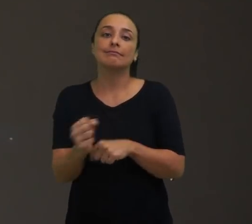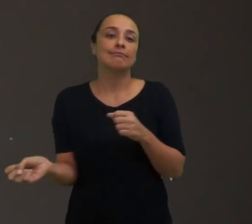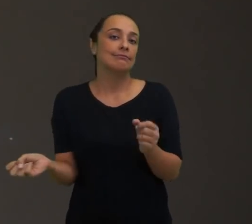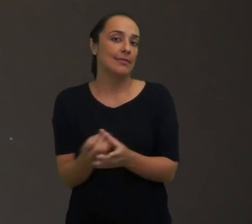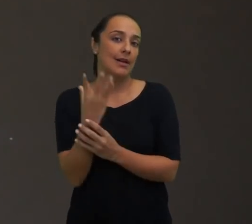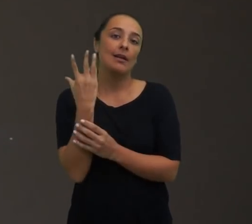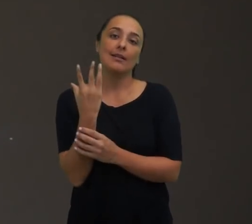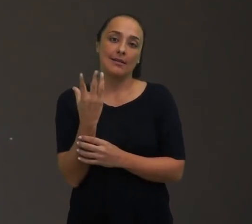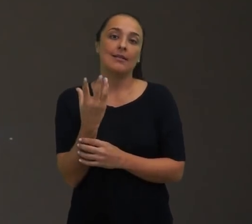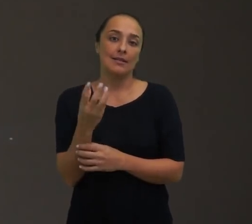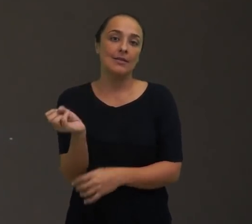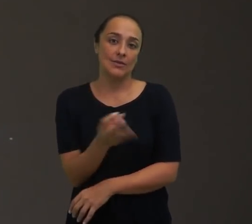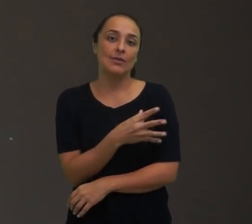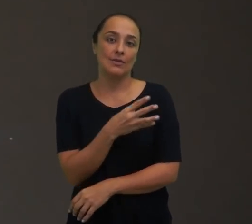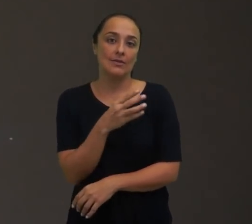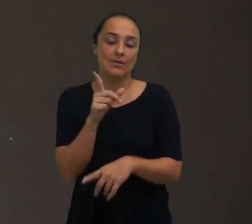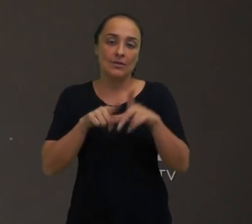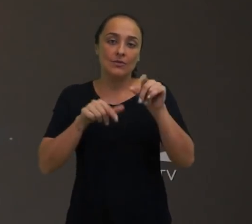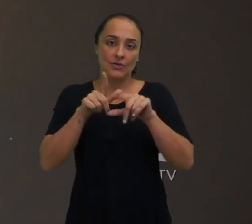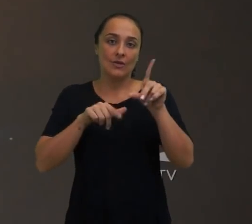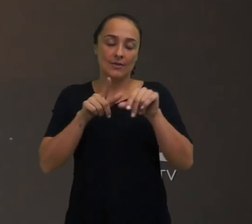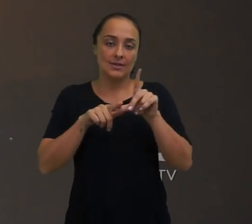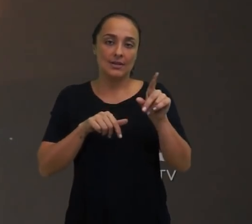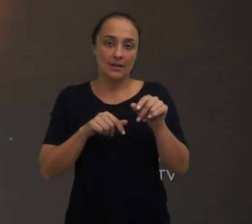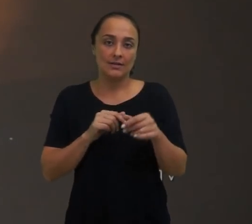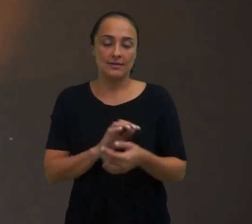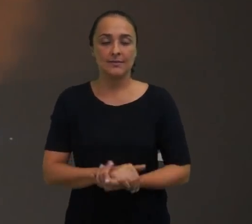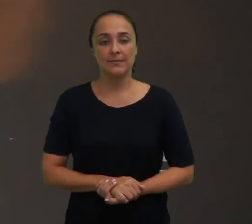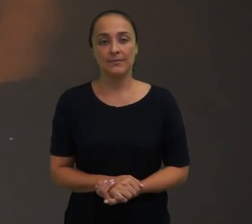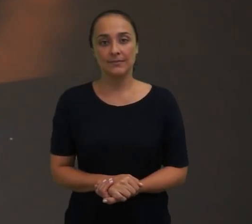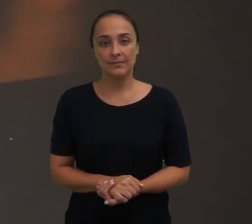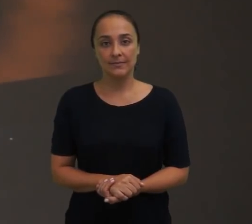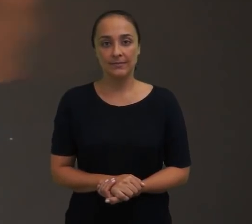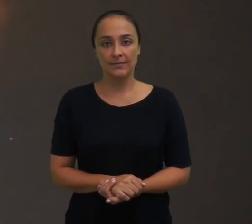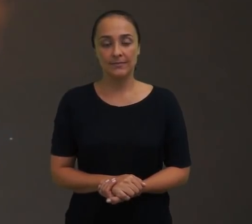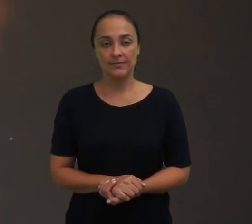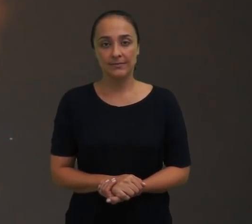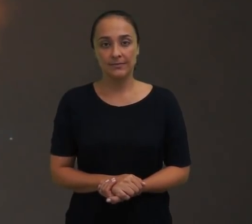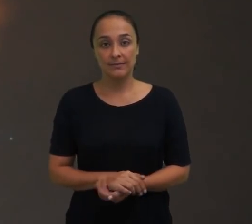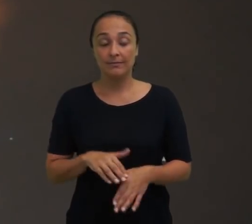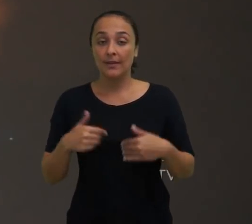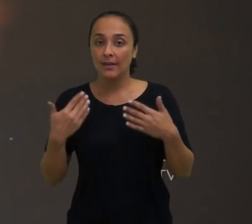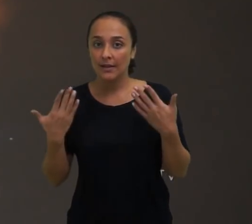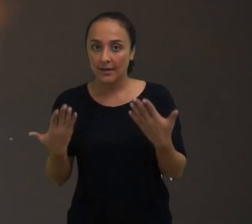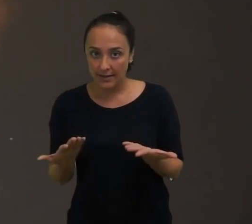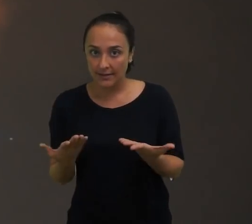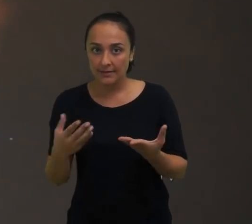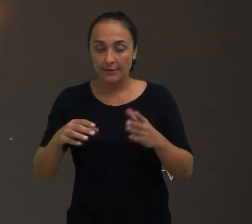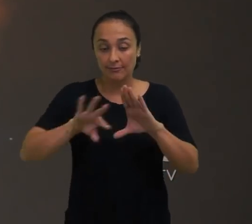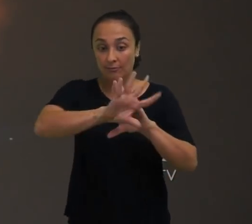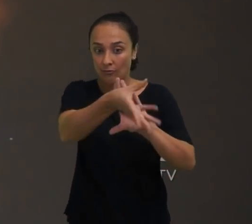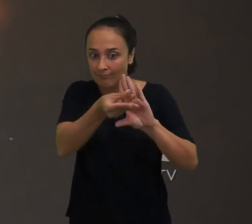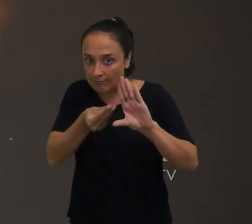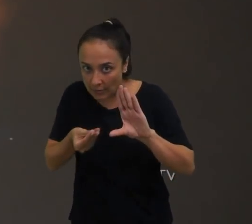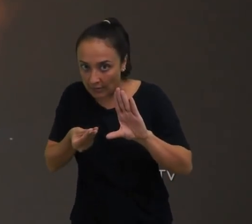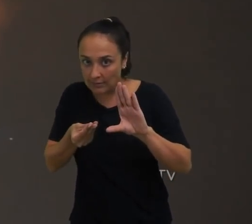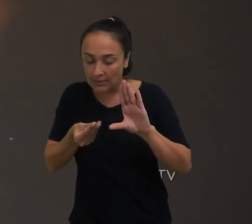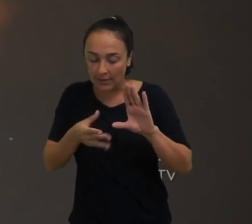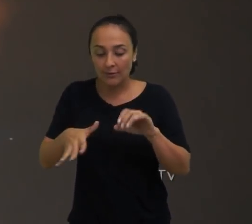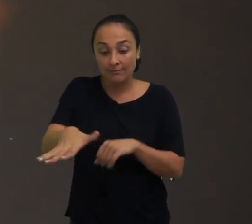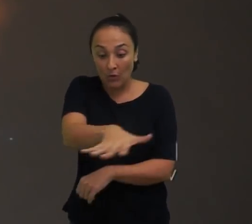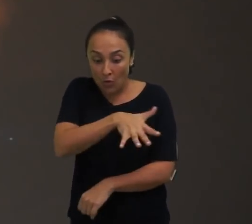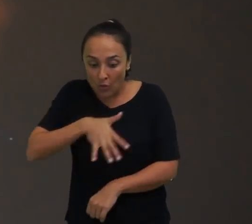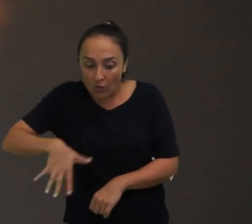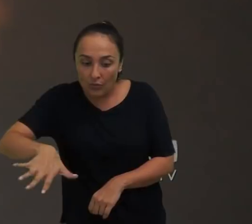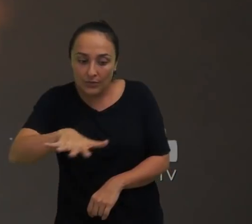entorno, inclusive vai impedir que mais material chegue no buraco negro, tá? Então, meio que também vai cessar, depois